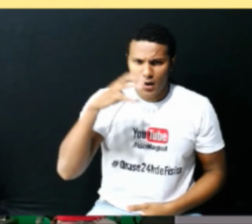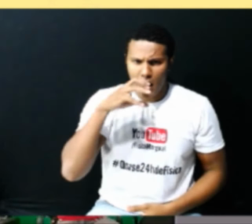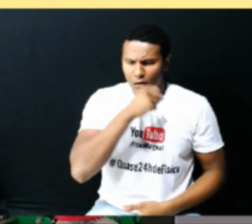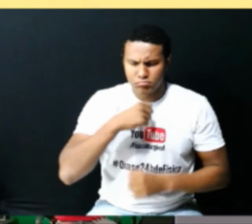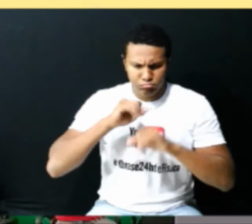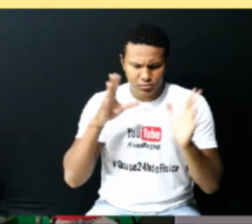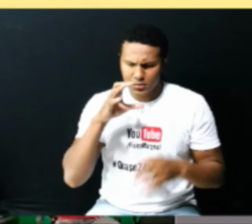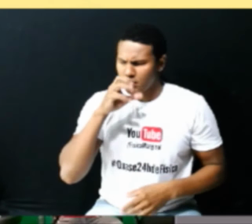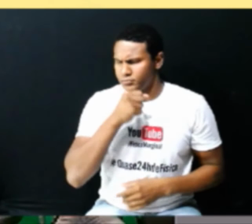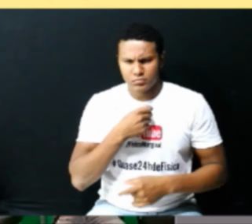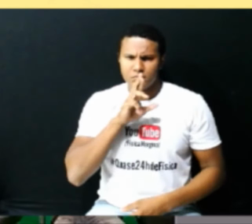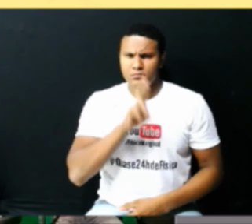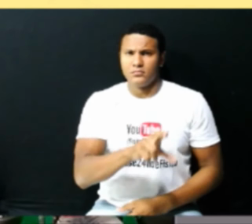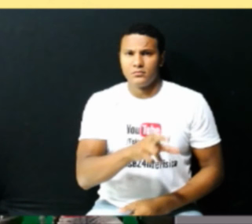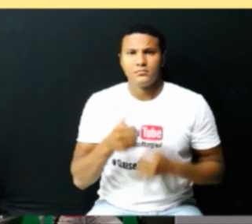de energia.